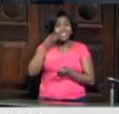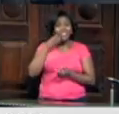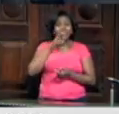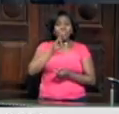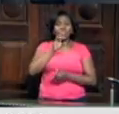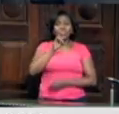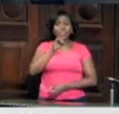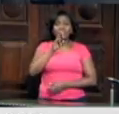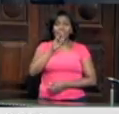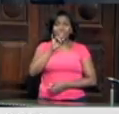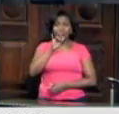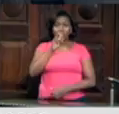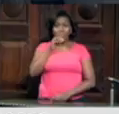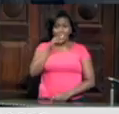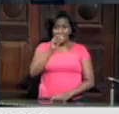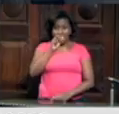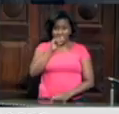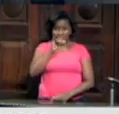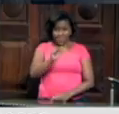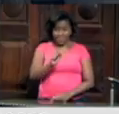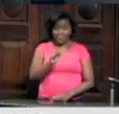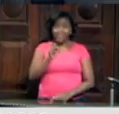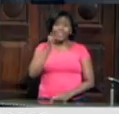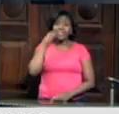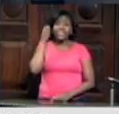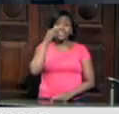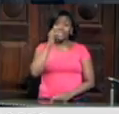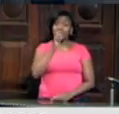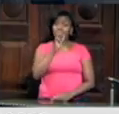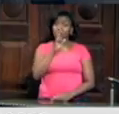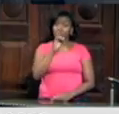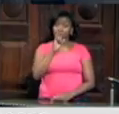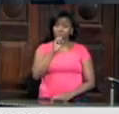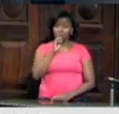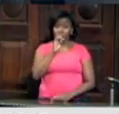Maia. Mensagem do senador Cristóvão Buarque.